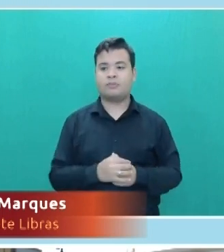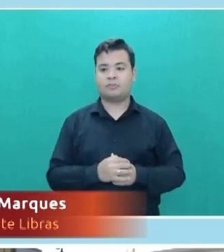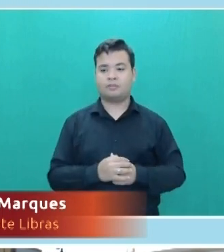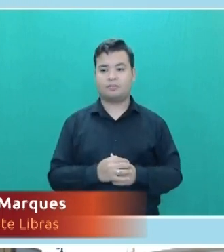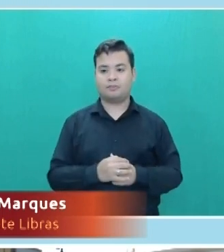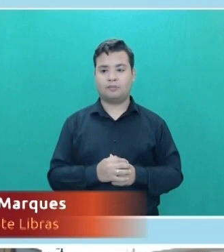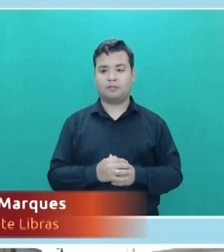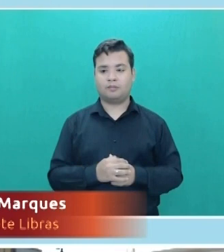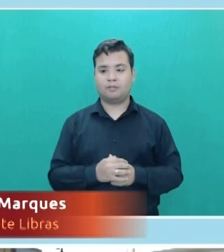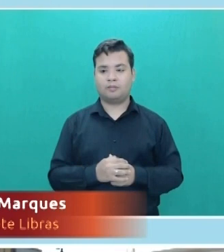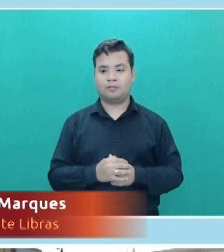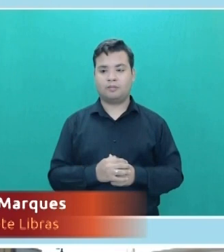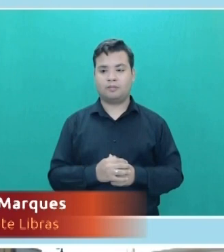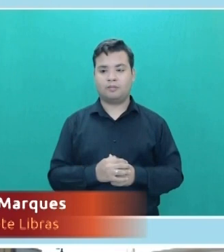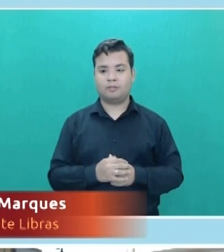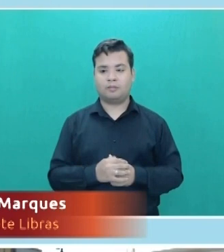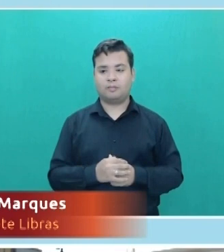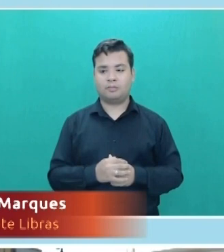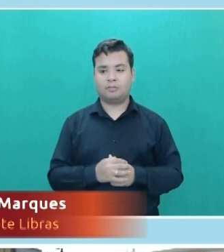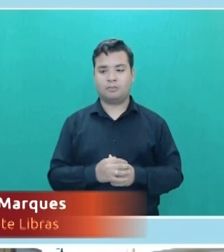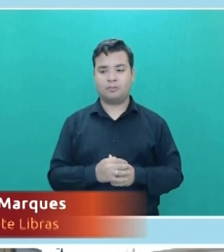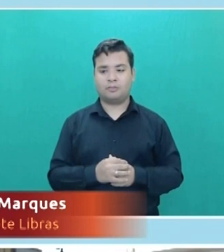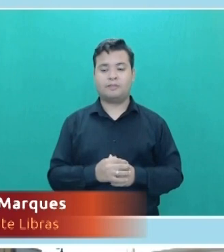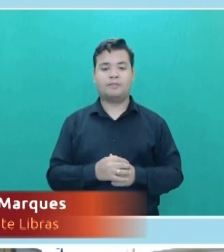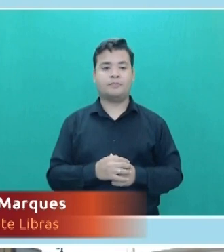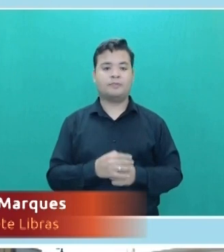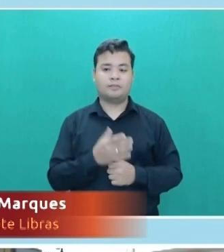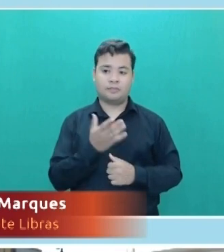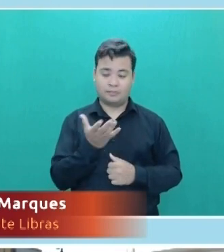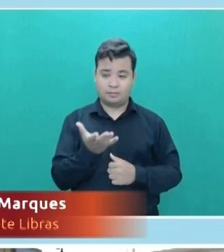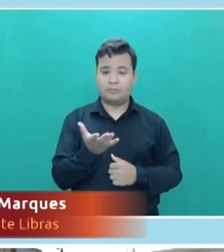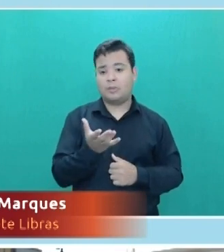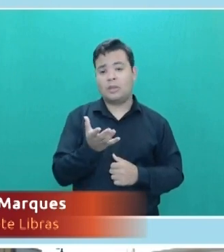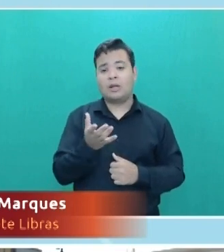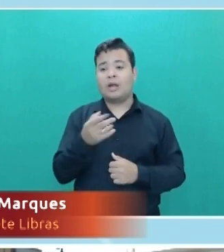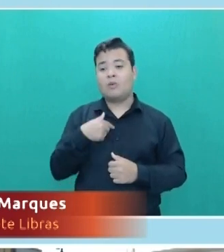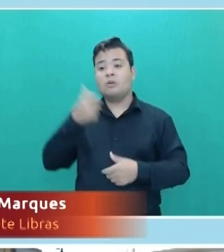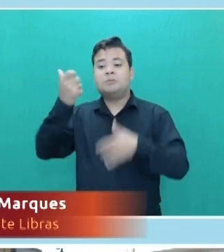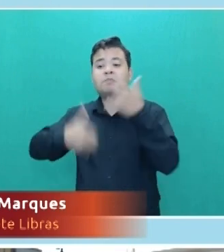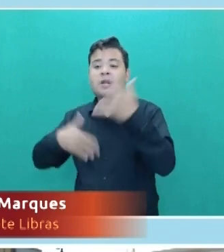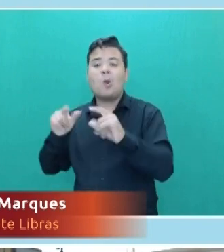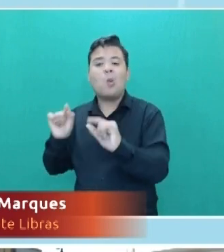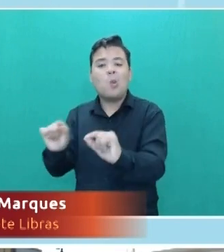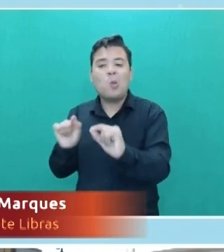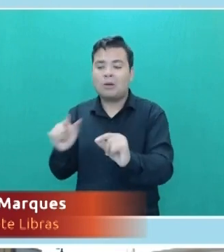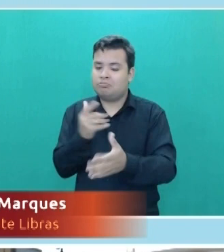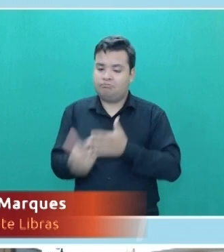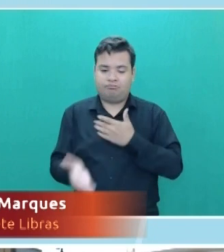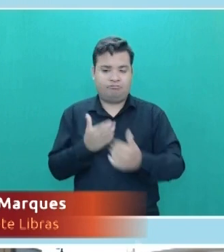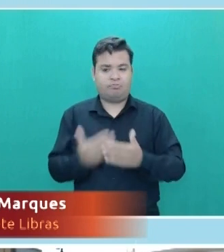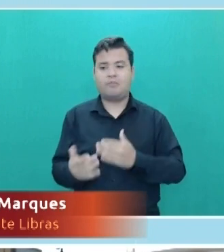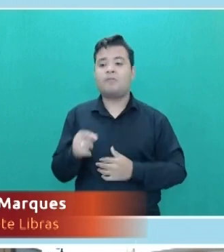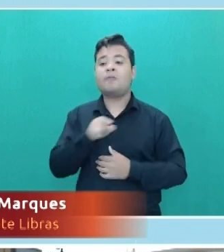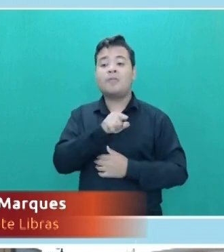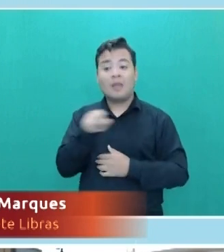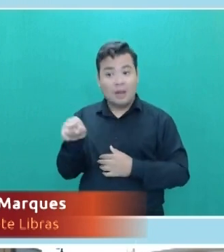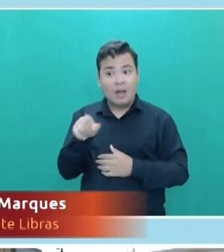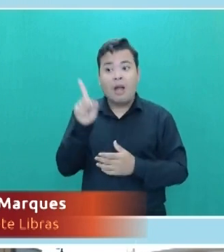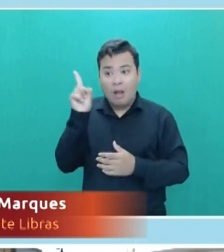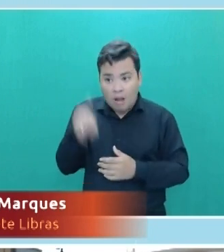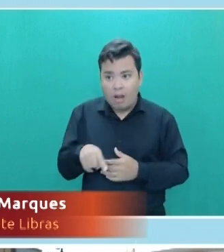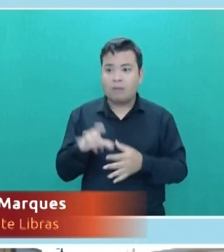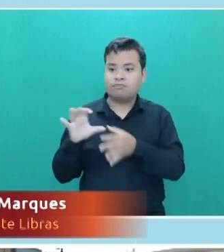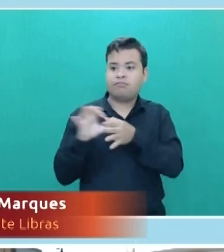ele, na verdade, não é peixe nem é boi. Ele é um mamífero. E aí, ele não é um empresário